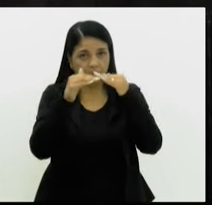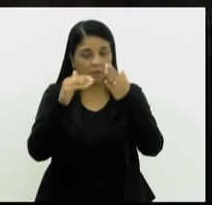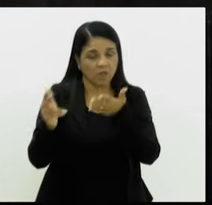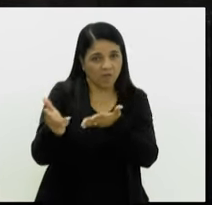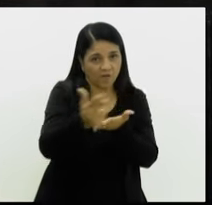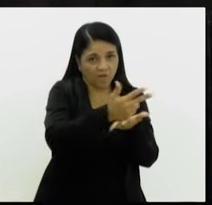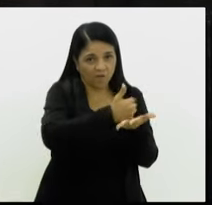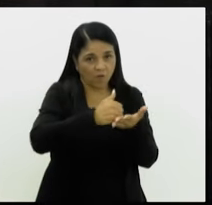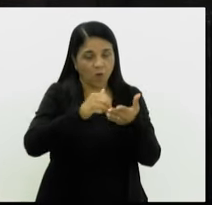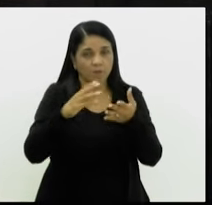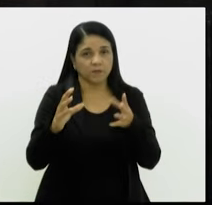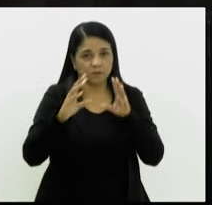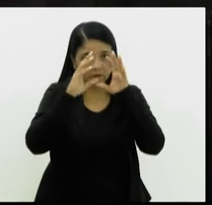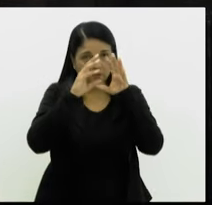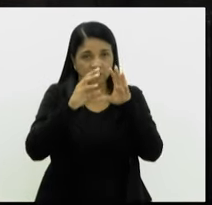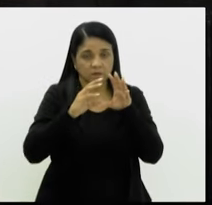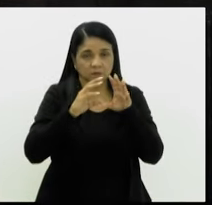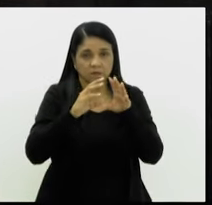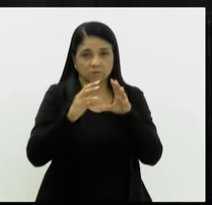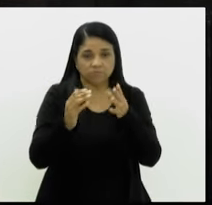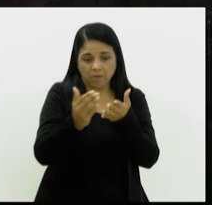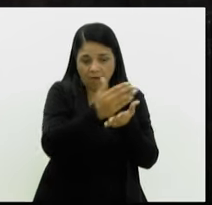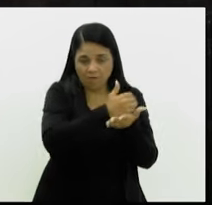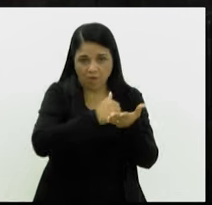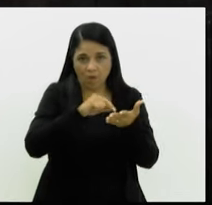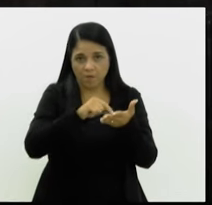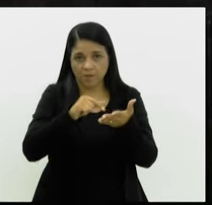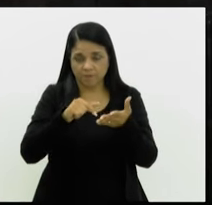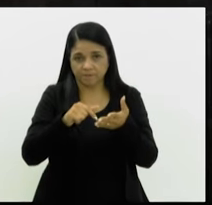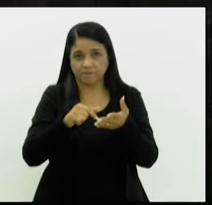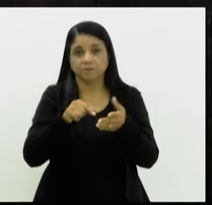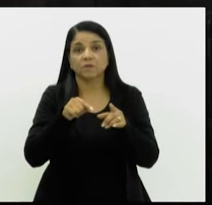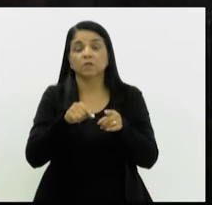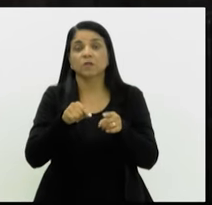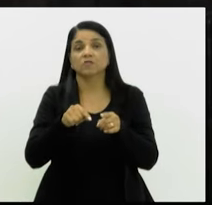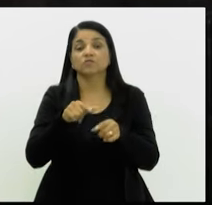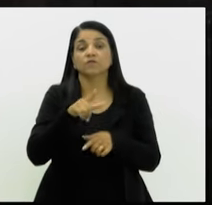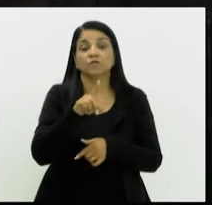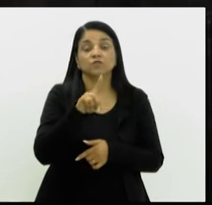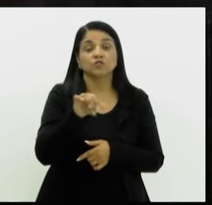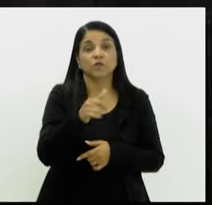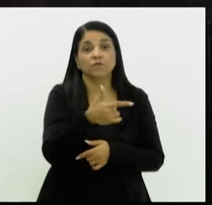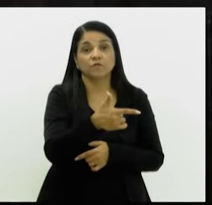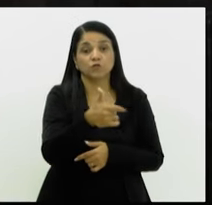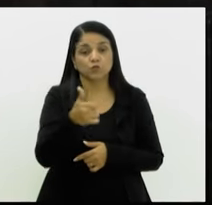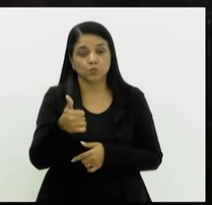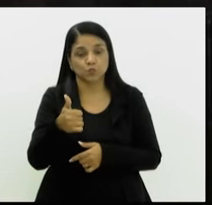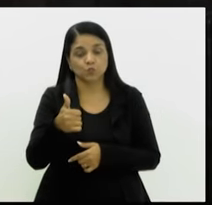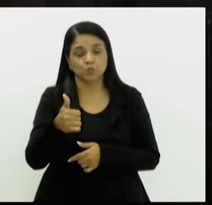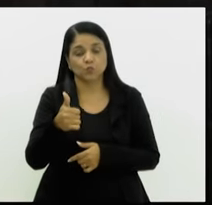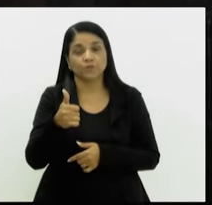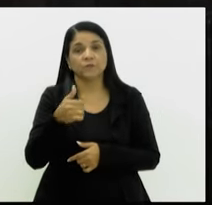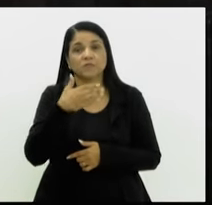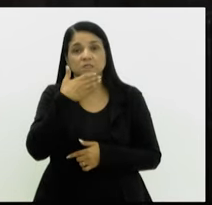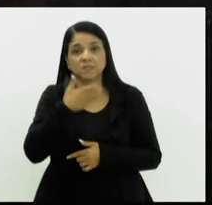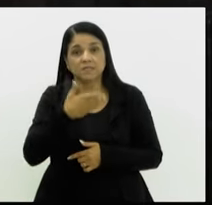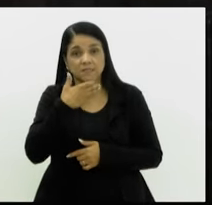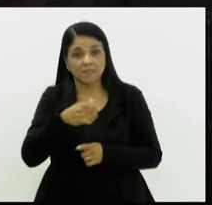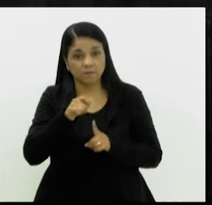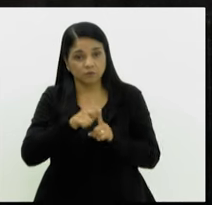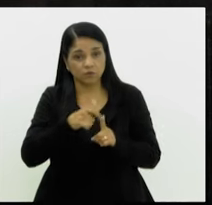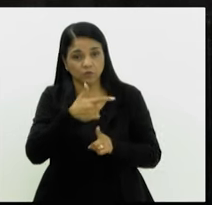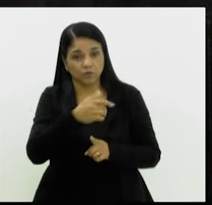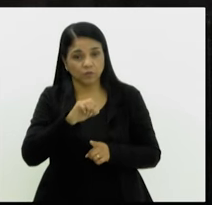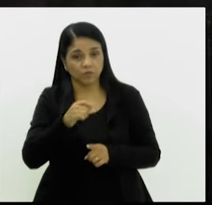de 21 de dezembro de 23, posterior ao convênio. Então, nós não